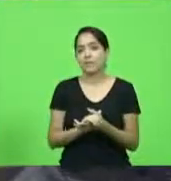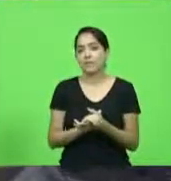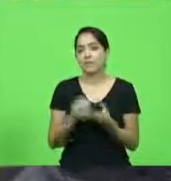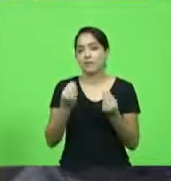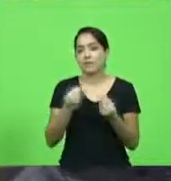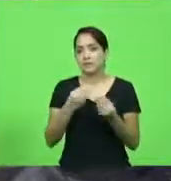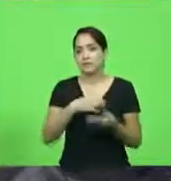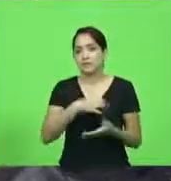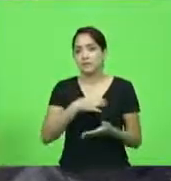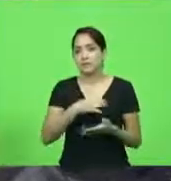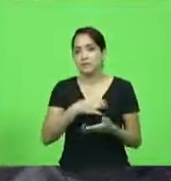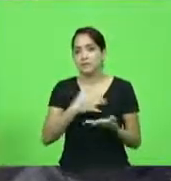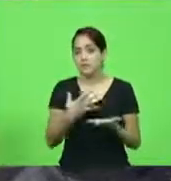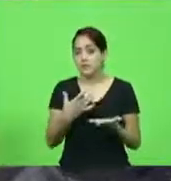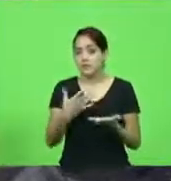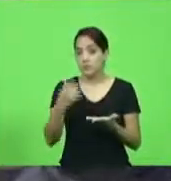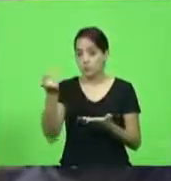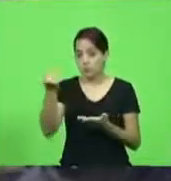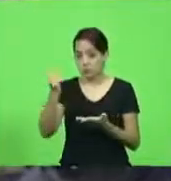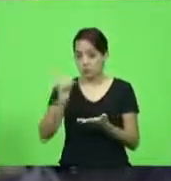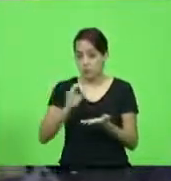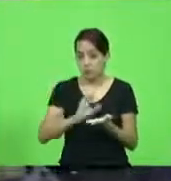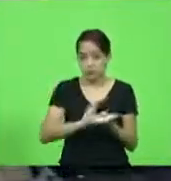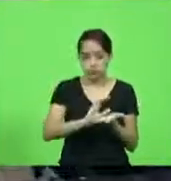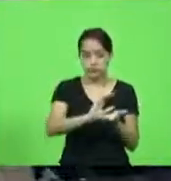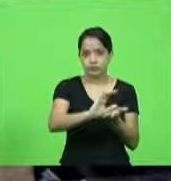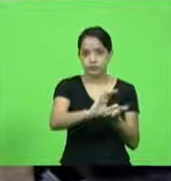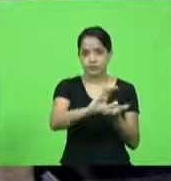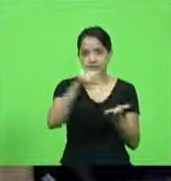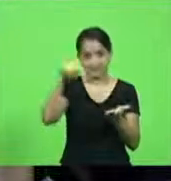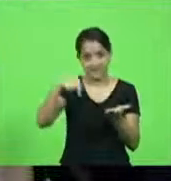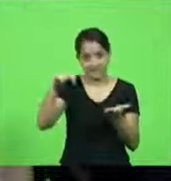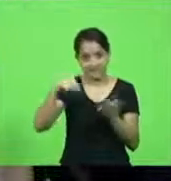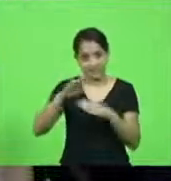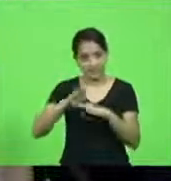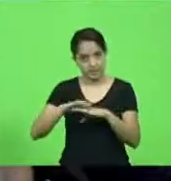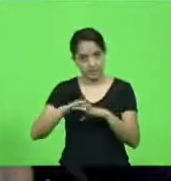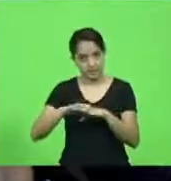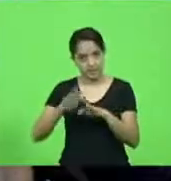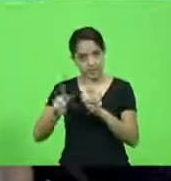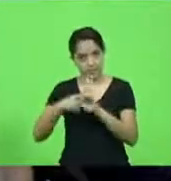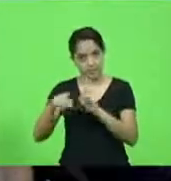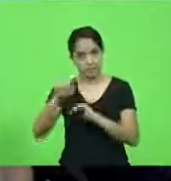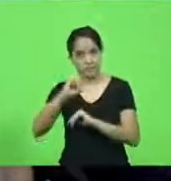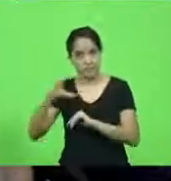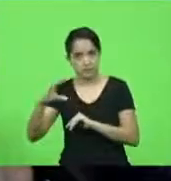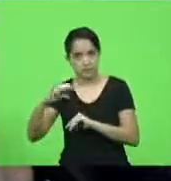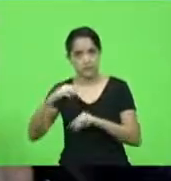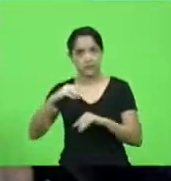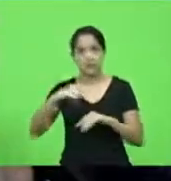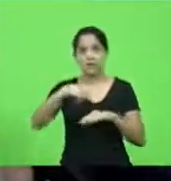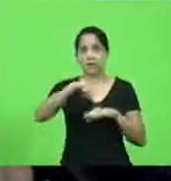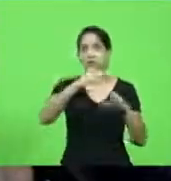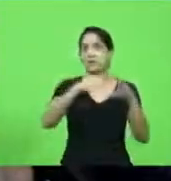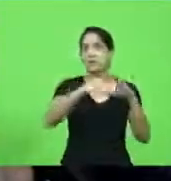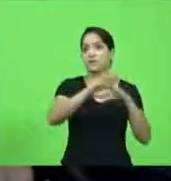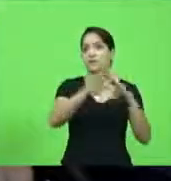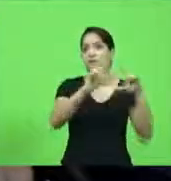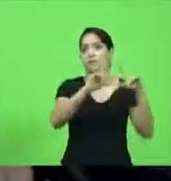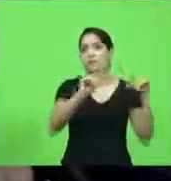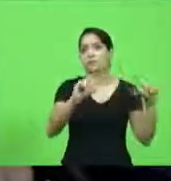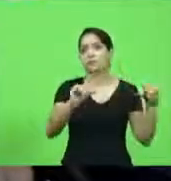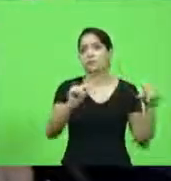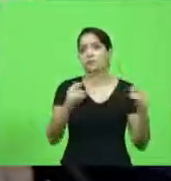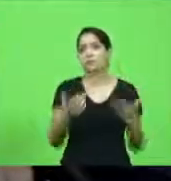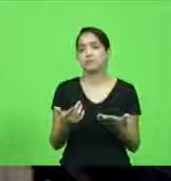porque o dinheiro ele sai daqui, vai para Brasília, que é aquela terra que vive a 1,5 metros do chão, é outro mundo,